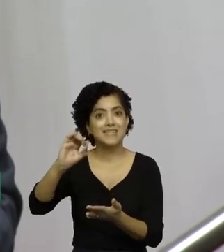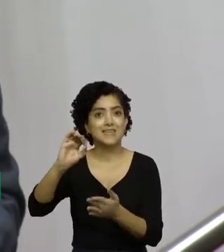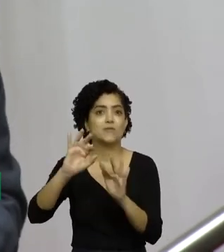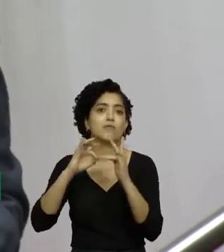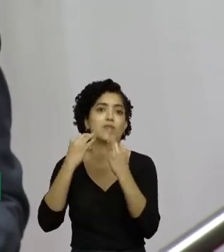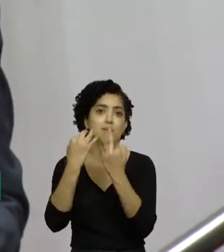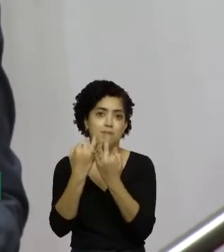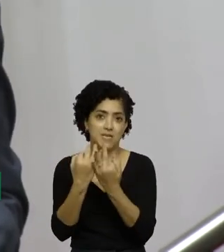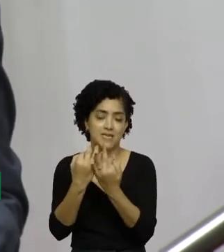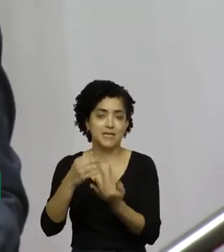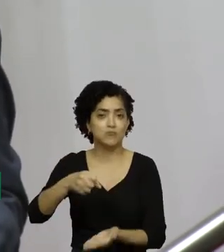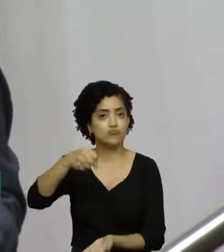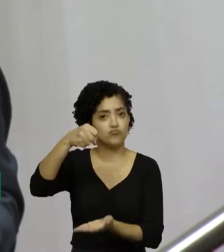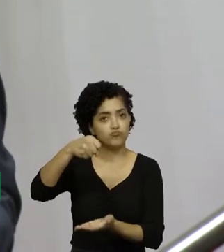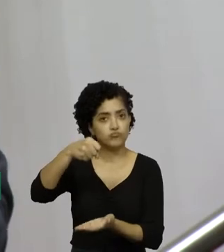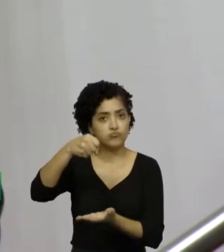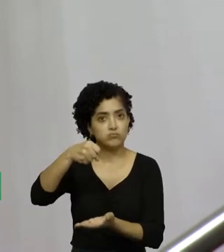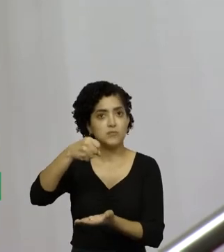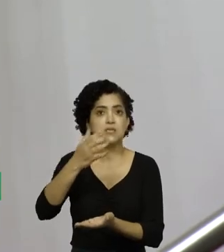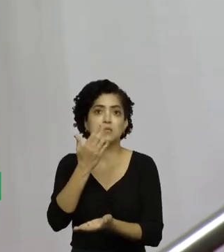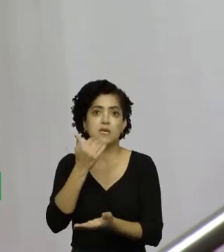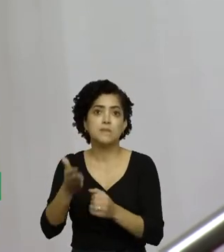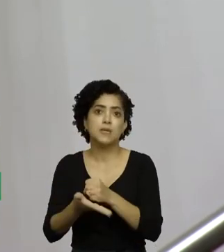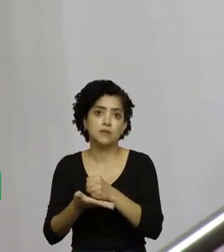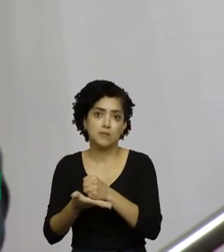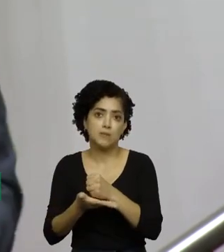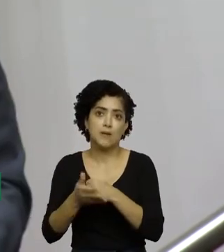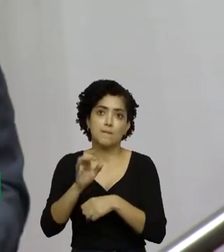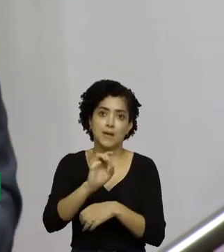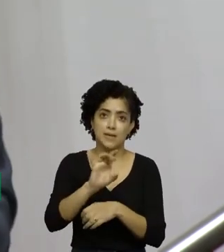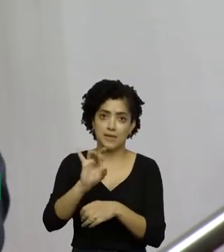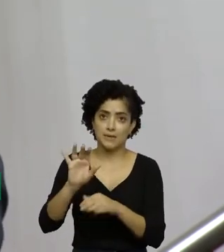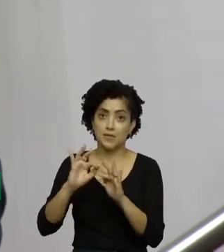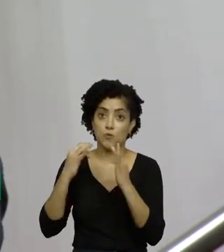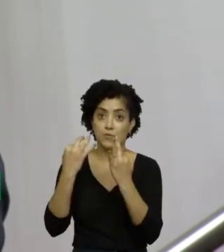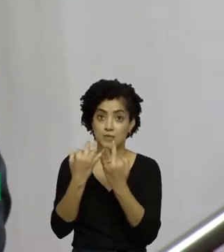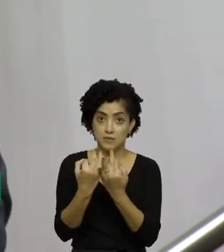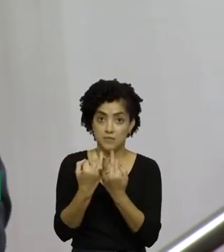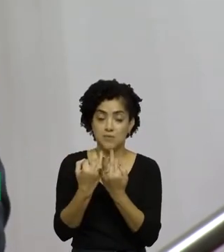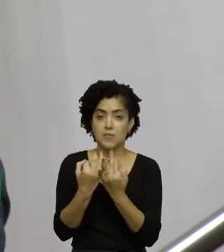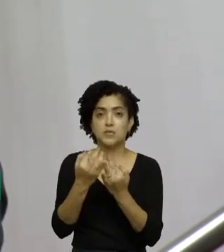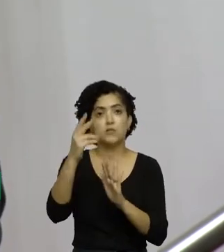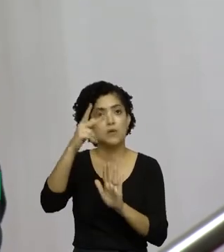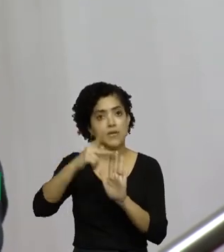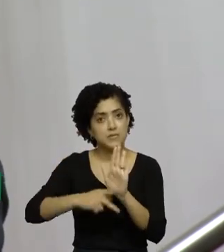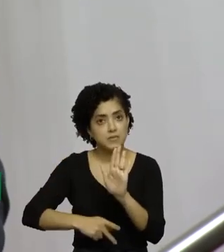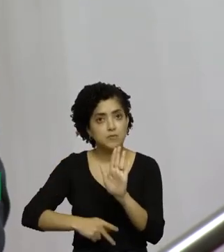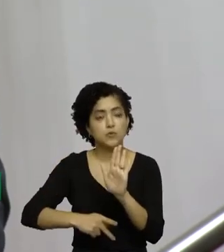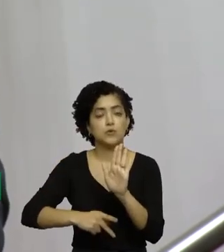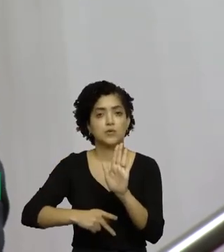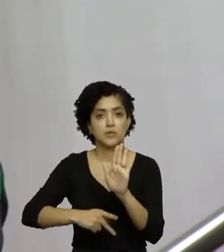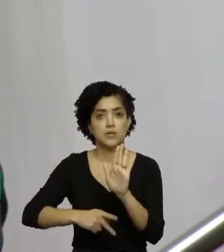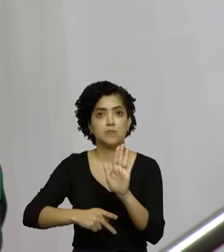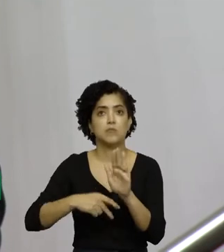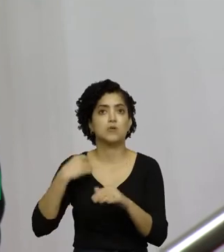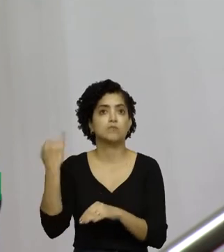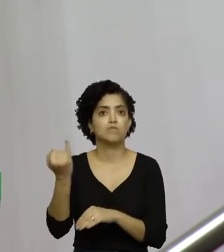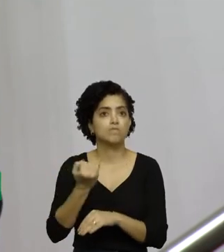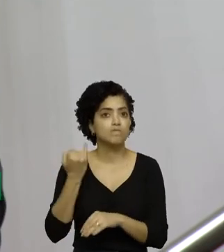uma cesta básica para cada uma dessas famílias. Tem sido um programa